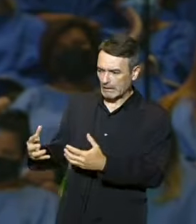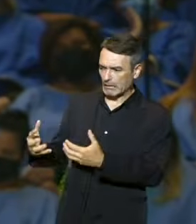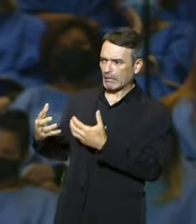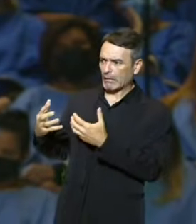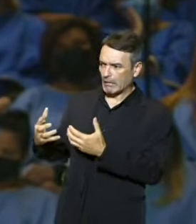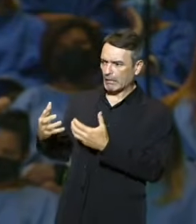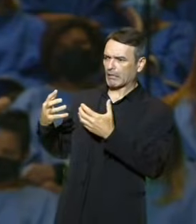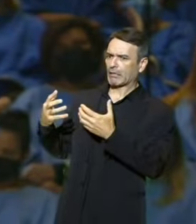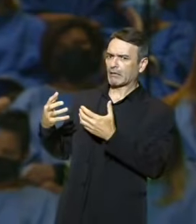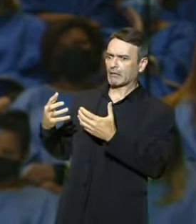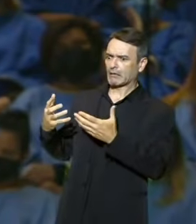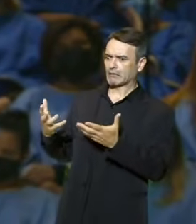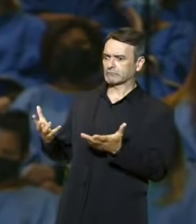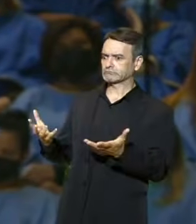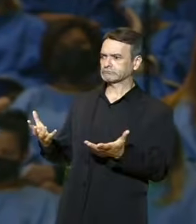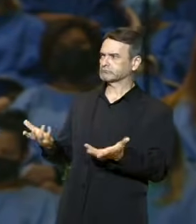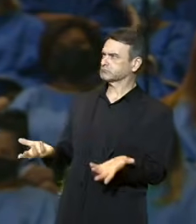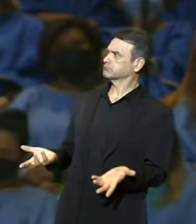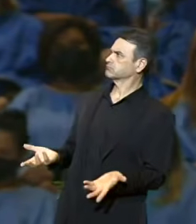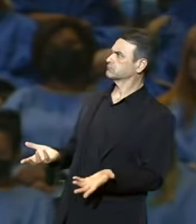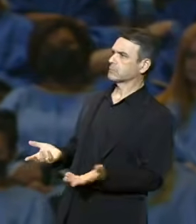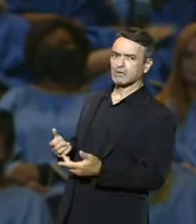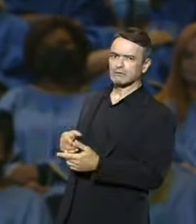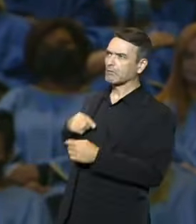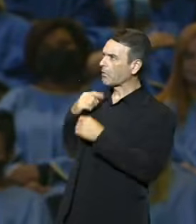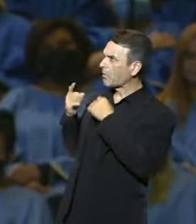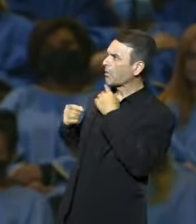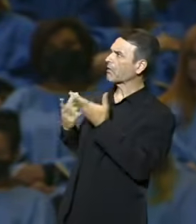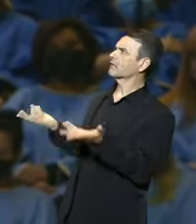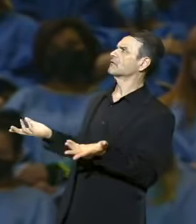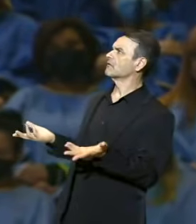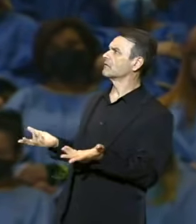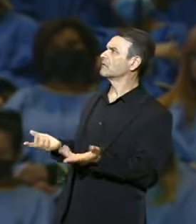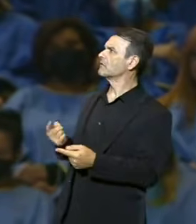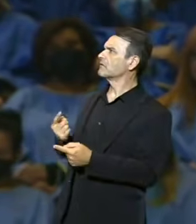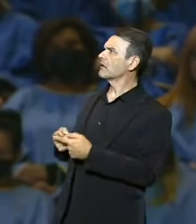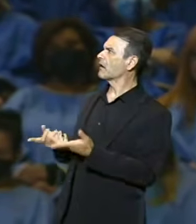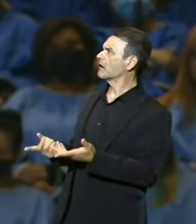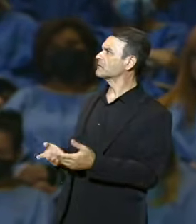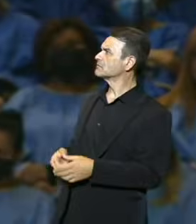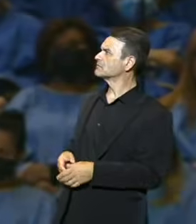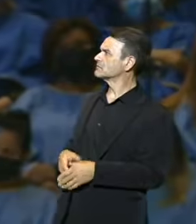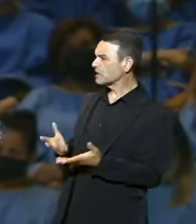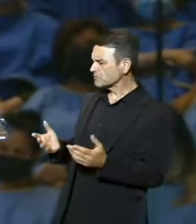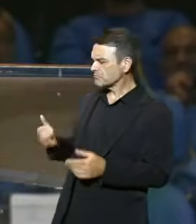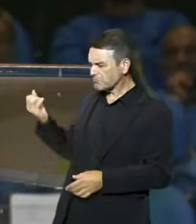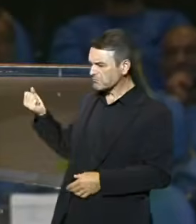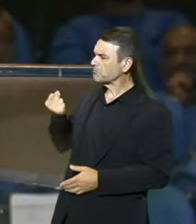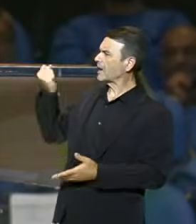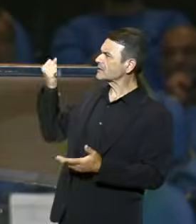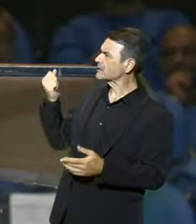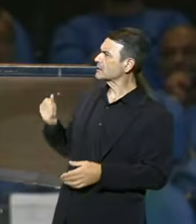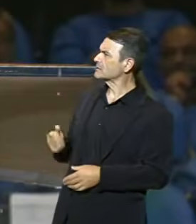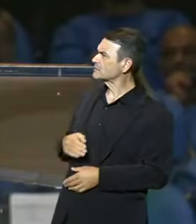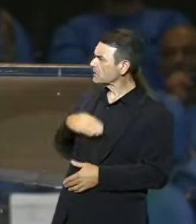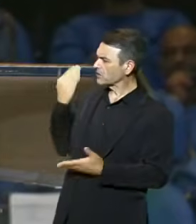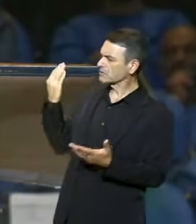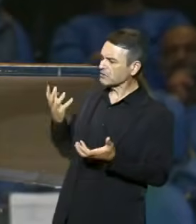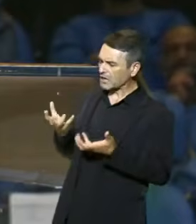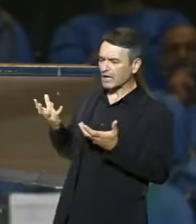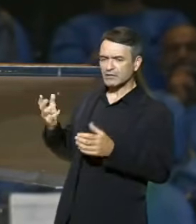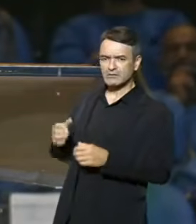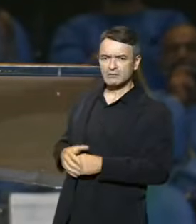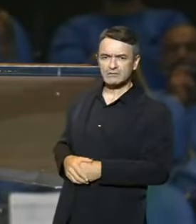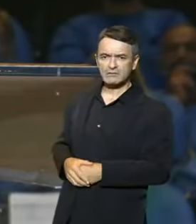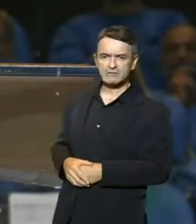essa murmuração e essa reclamação e começou a dizer: Deus, se é para fazer desse jeito comigo, me mata. É melhor me matar, não quero mais continuar desse